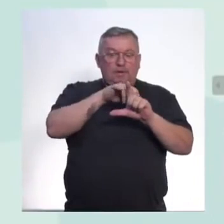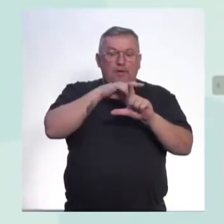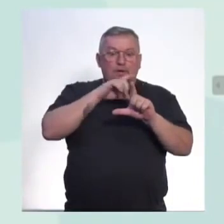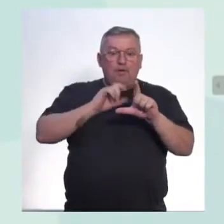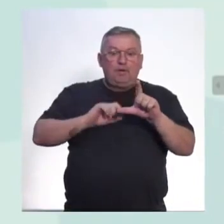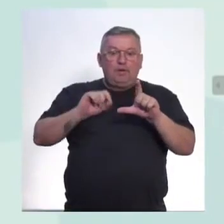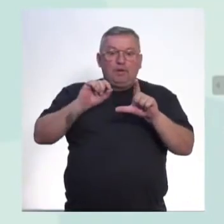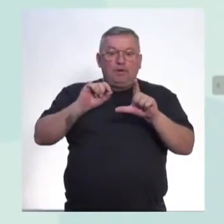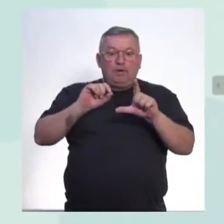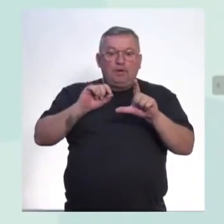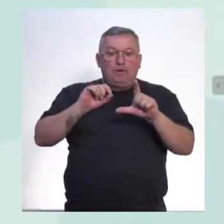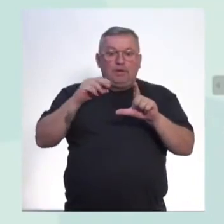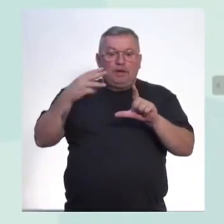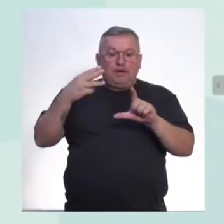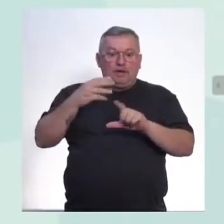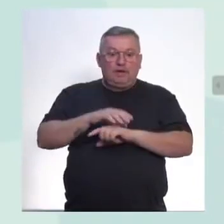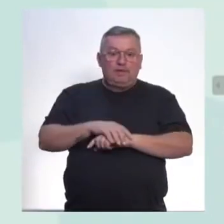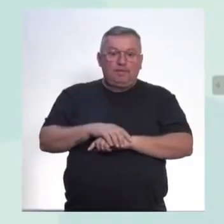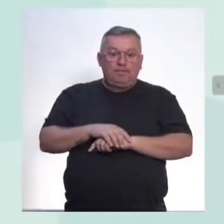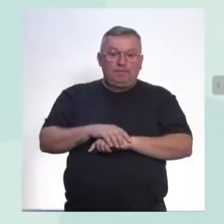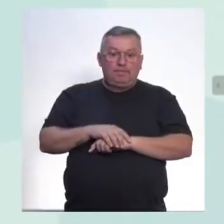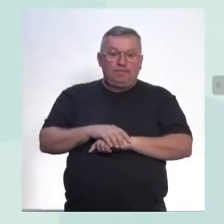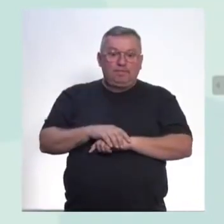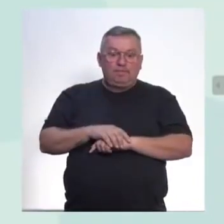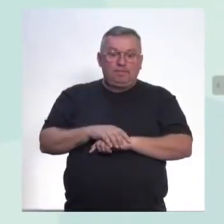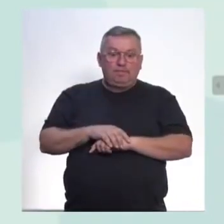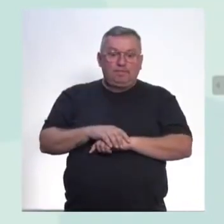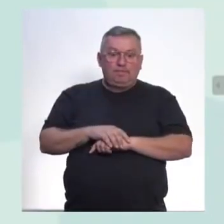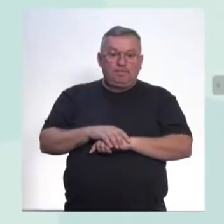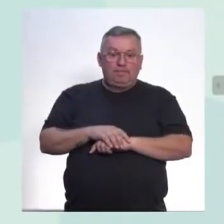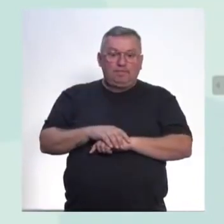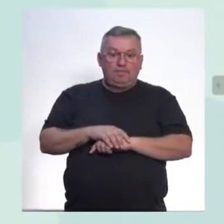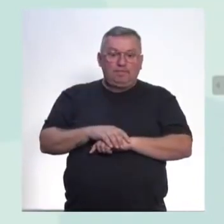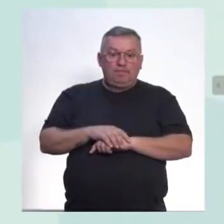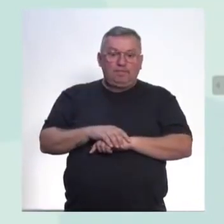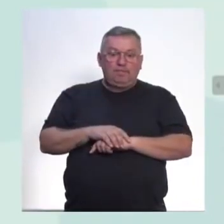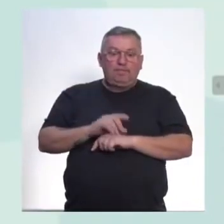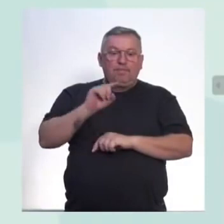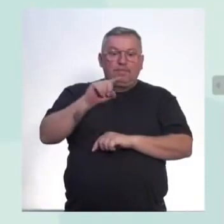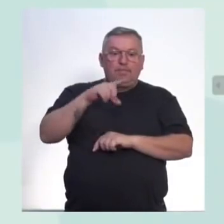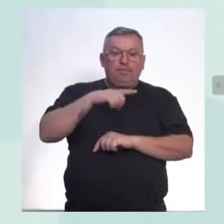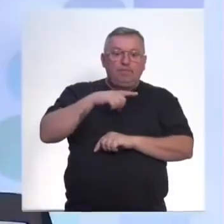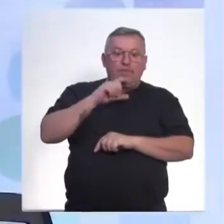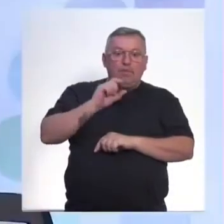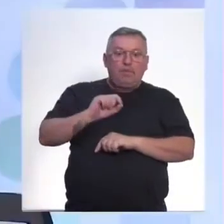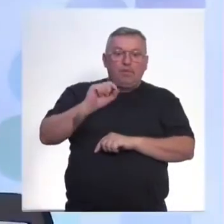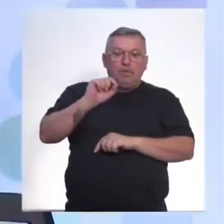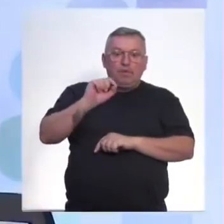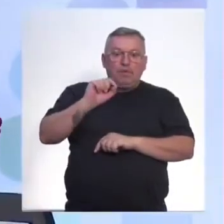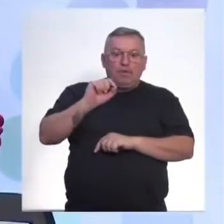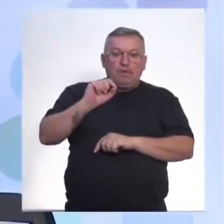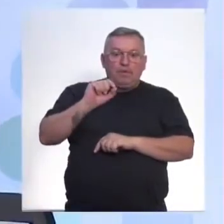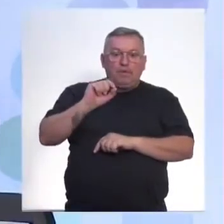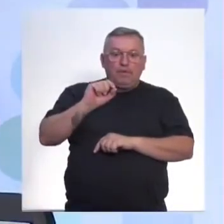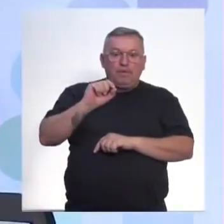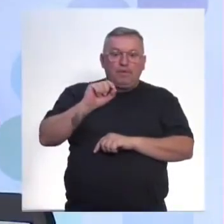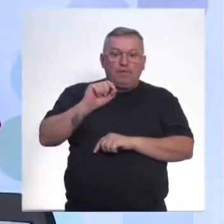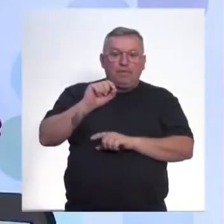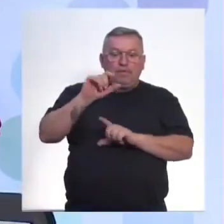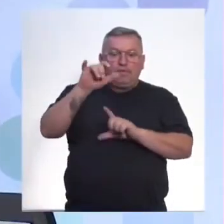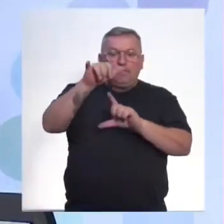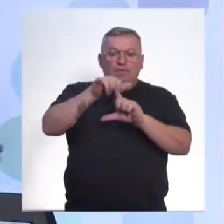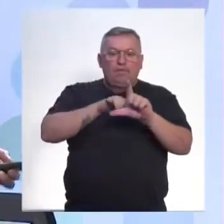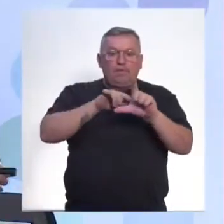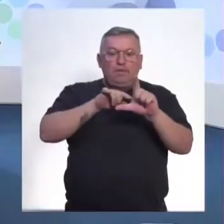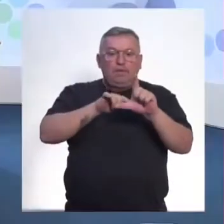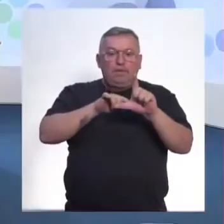é? Naturalmente é o 3. Tudo bem? Me ajuda aí, Jonas. Para esse ponto estar marcado exatamente em cima do eixo